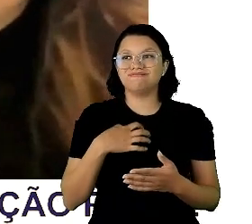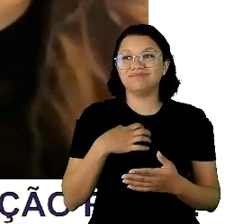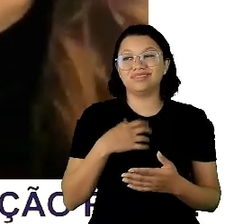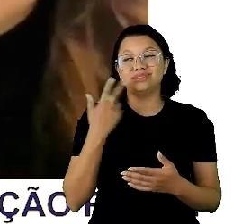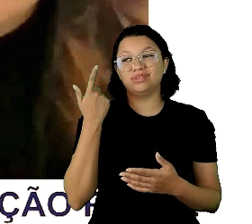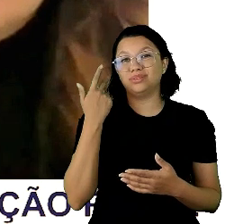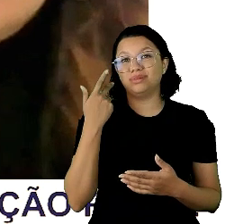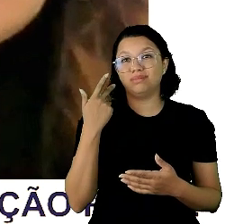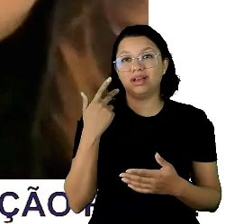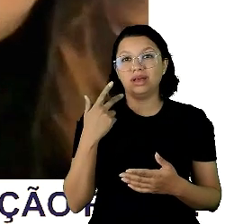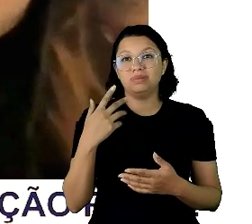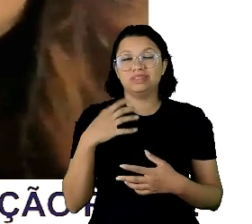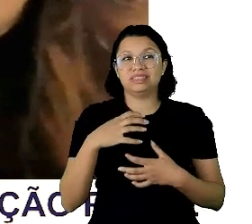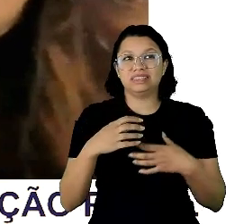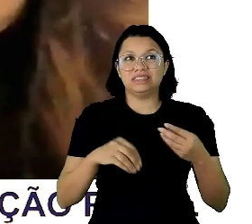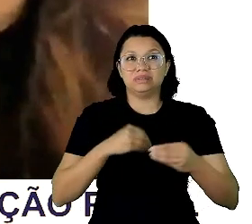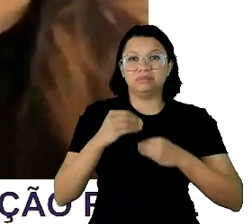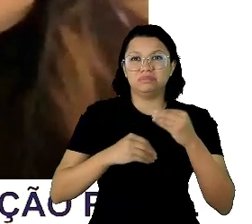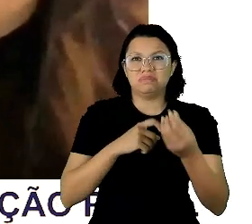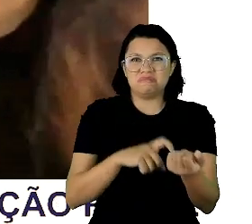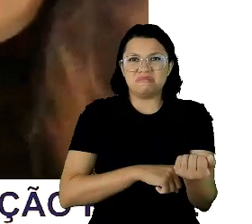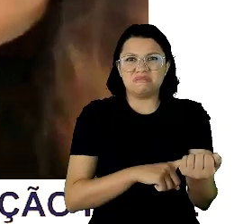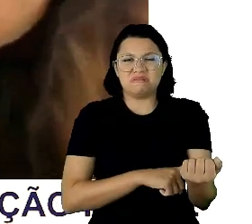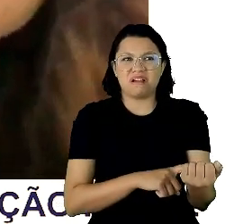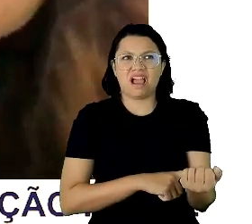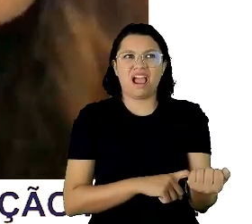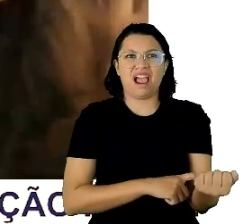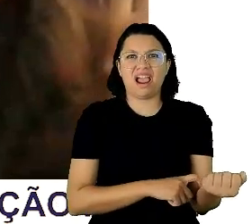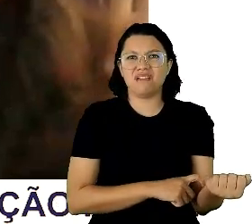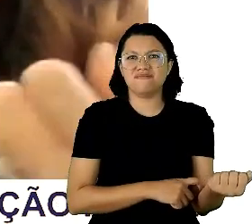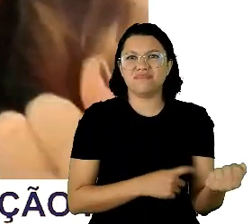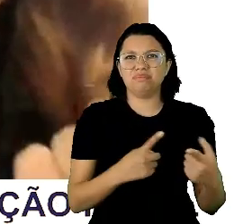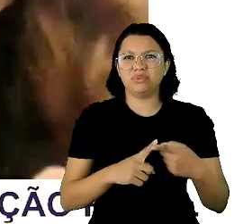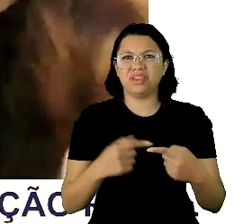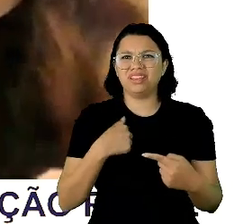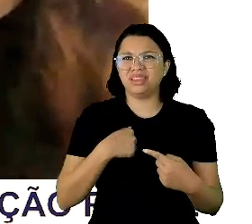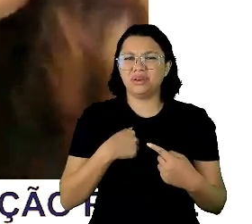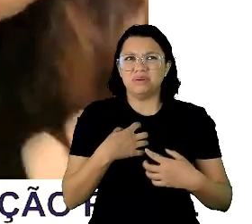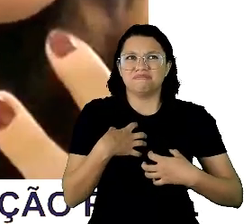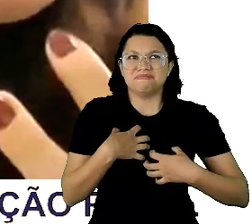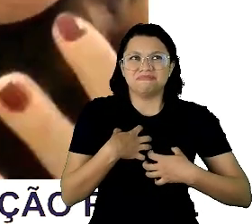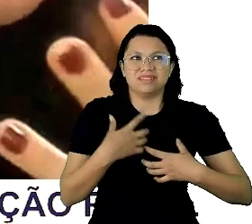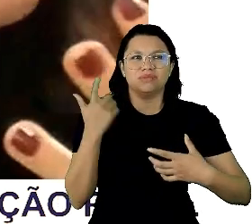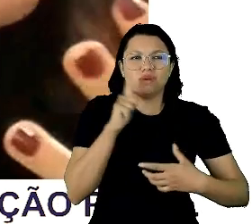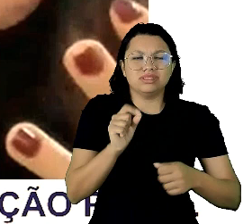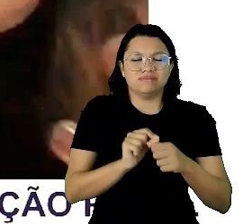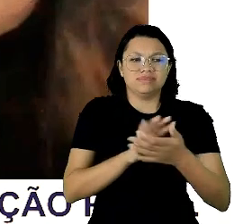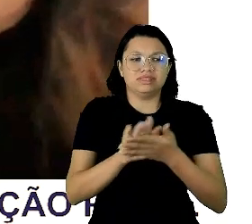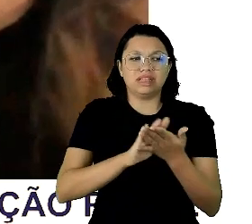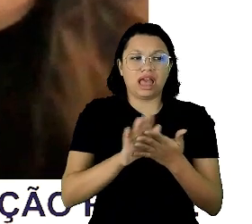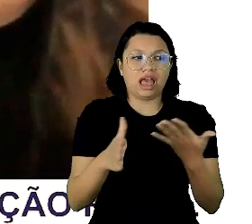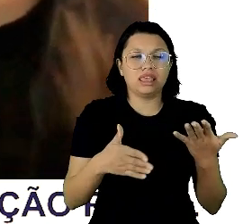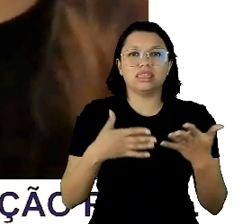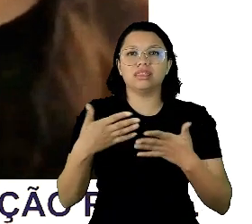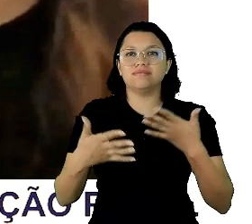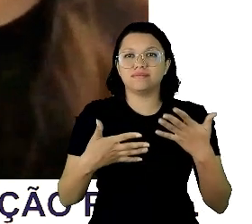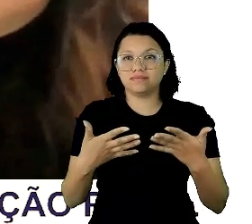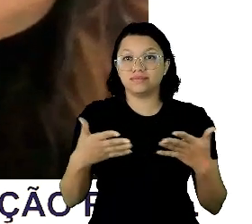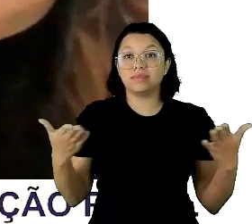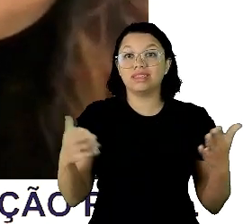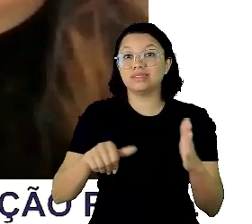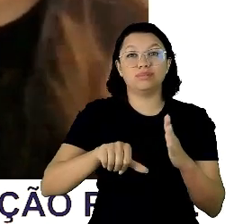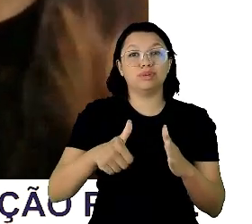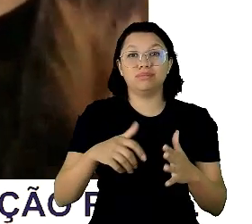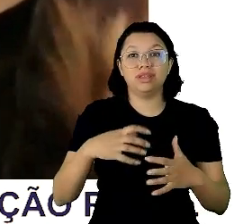dá um misto de raiva depois, porque você fala, nossa, por que eu fiquei paralisada? Mas né? Aquela coisa a paralisação, acho que é a primeira reação, porque você fala, não